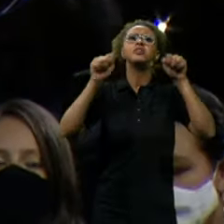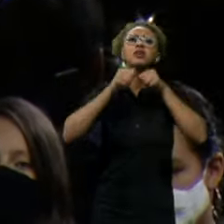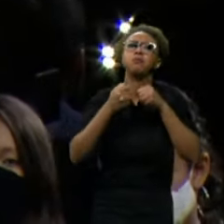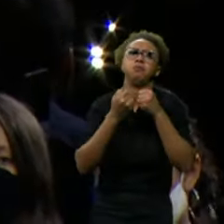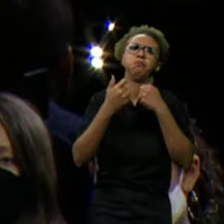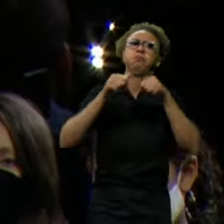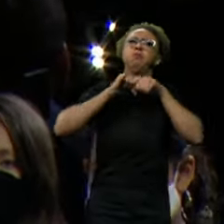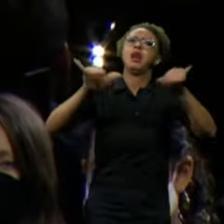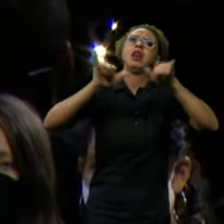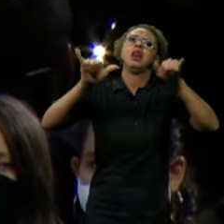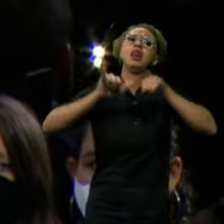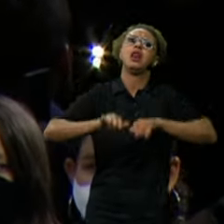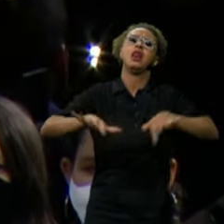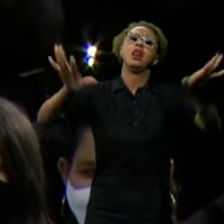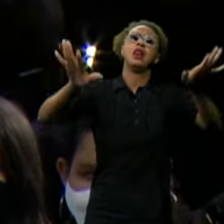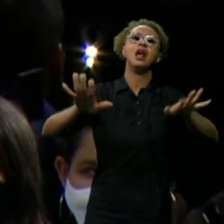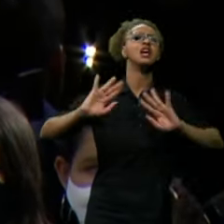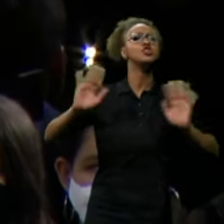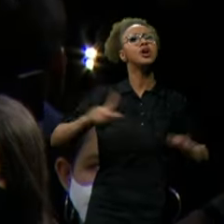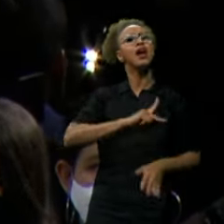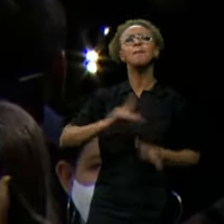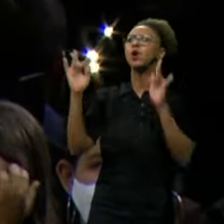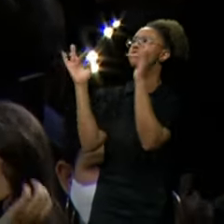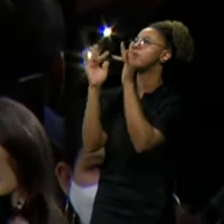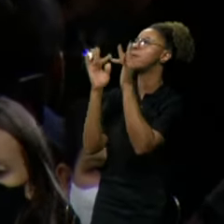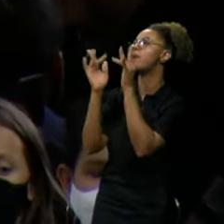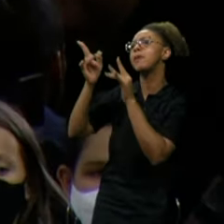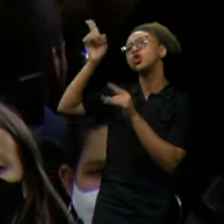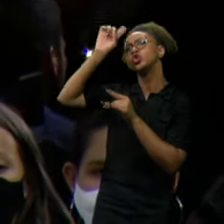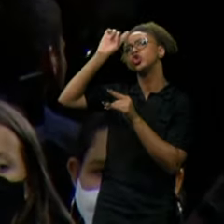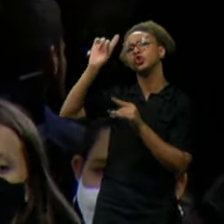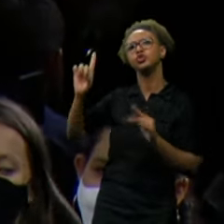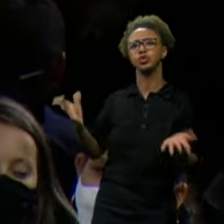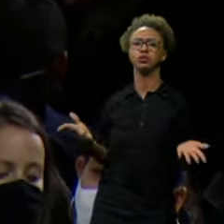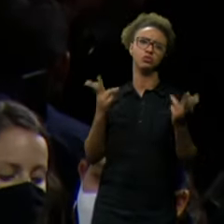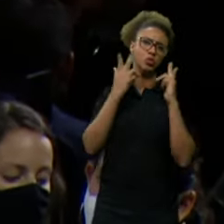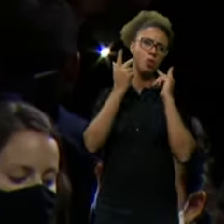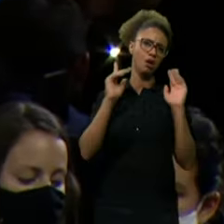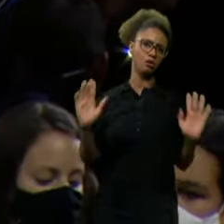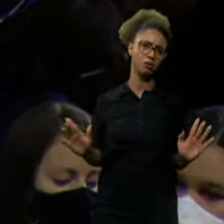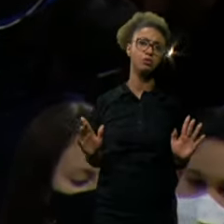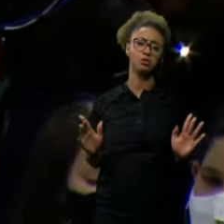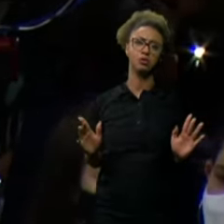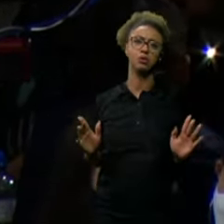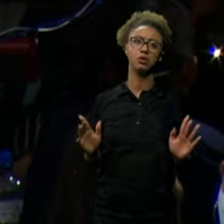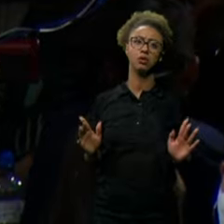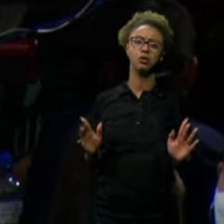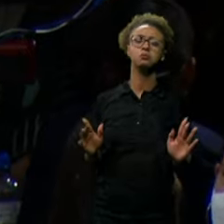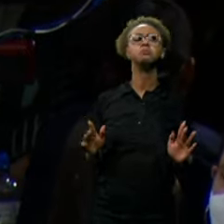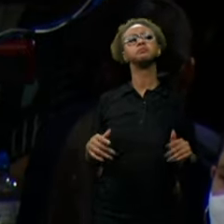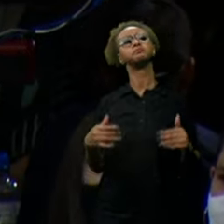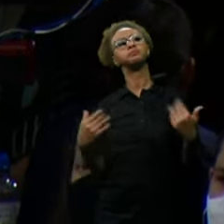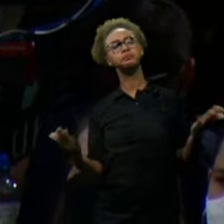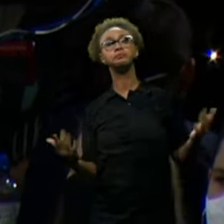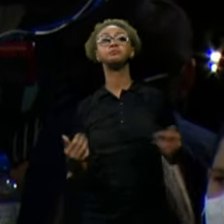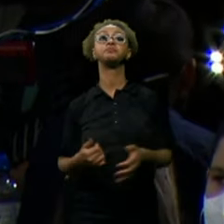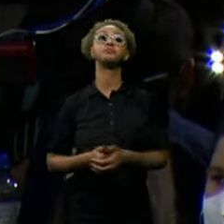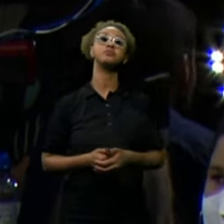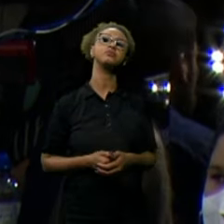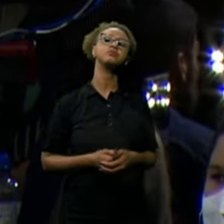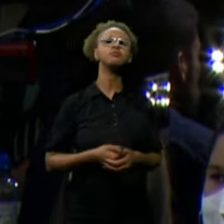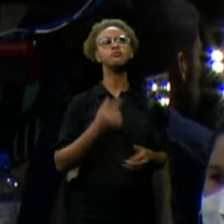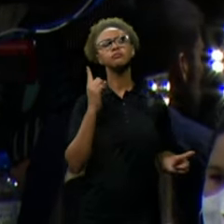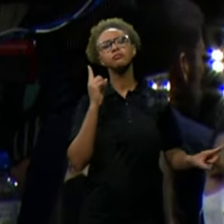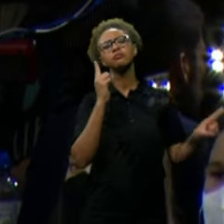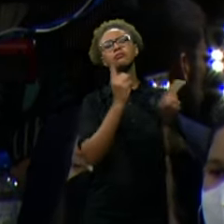cara já fala com Deus todo dia fala com Deus direto e isso potencializa a oração relacionamento dele com Deus é normal bom então a foi uma das poucas